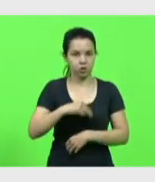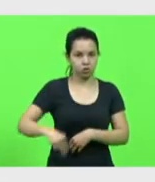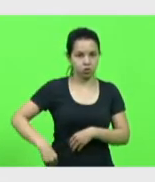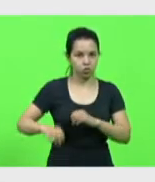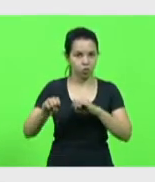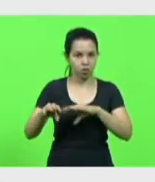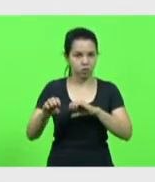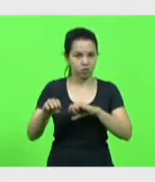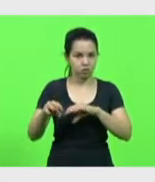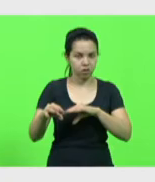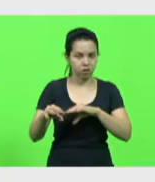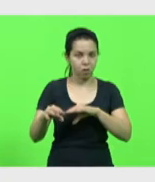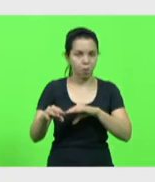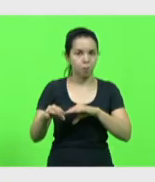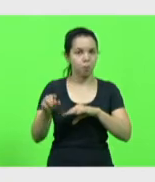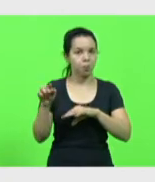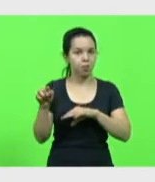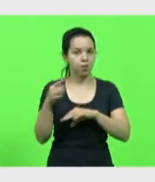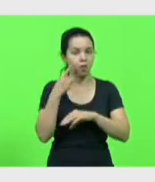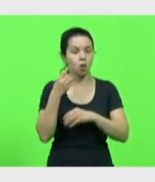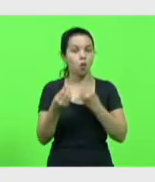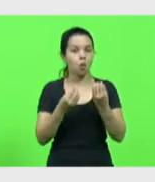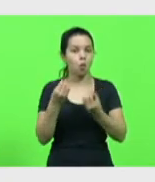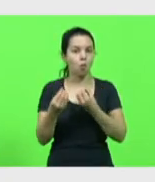curso sobre reforma agrária.